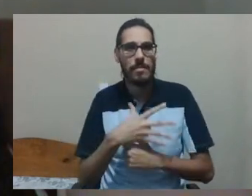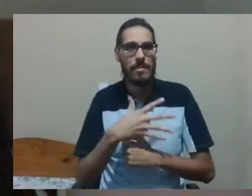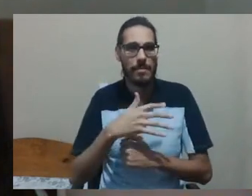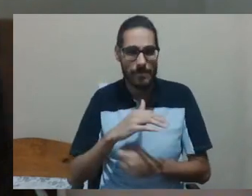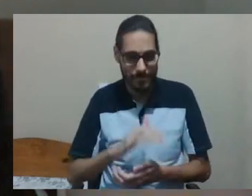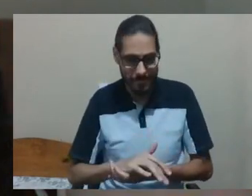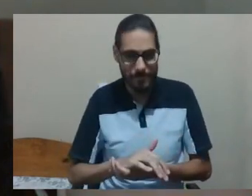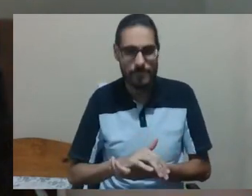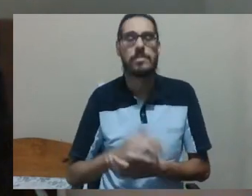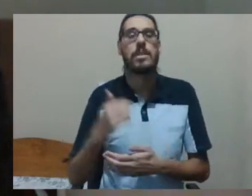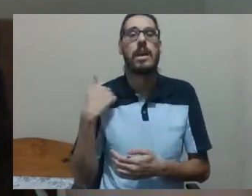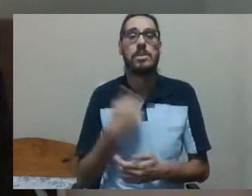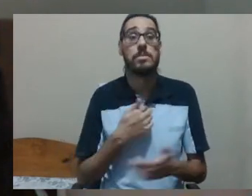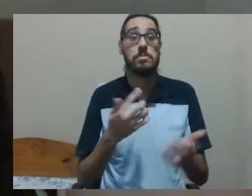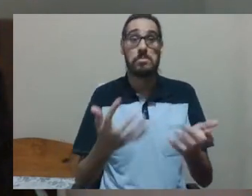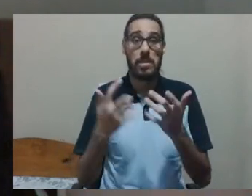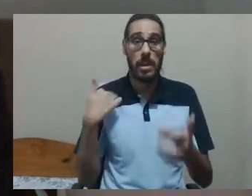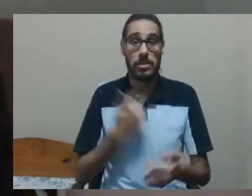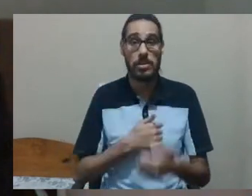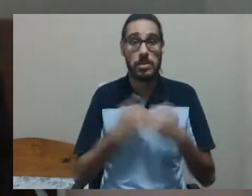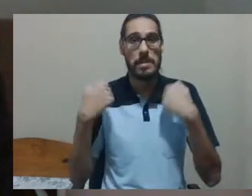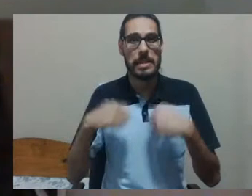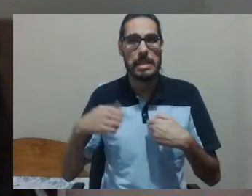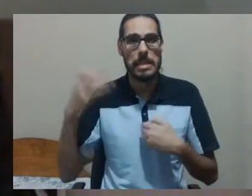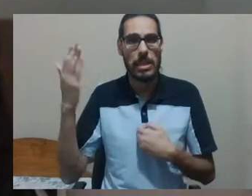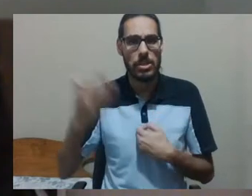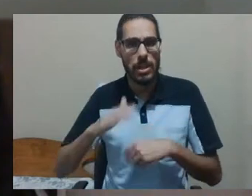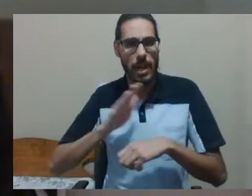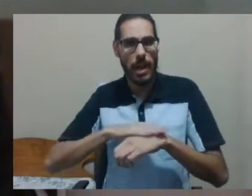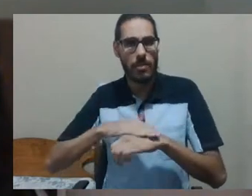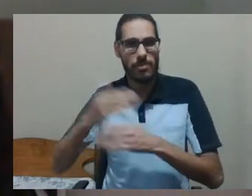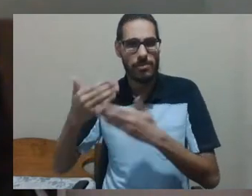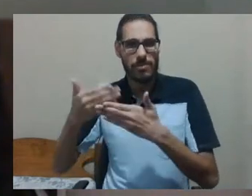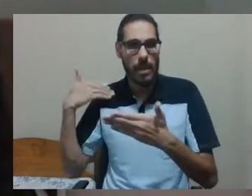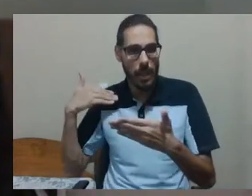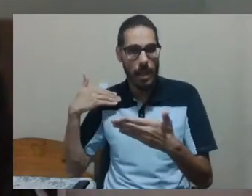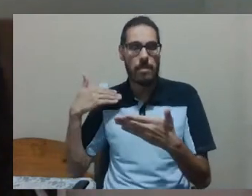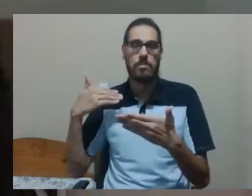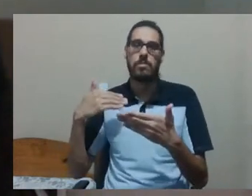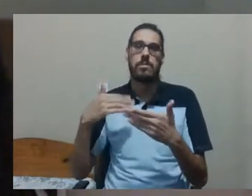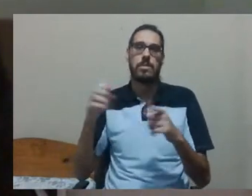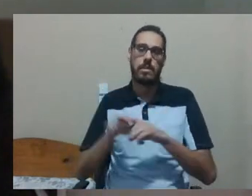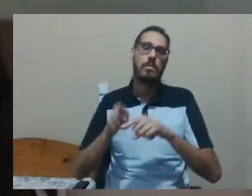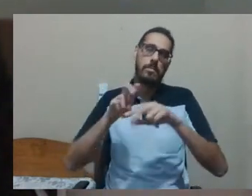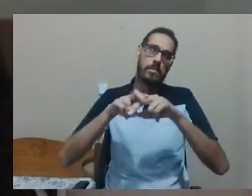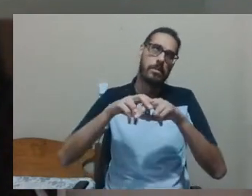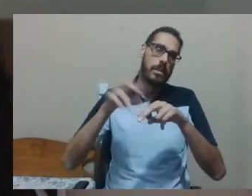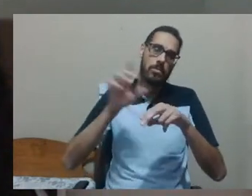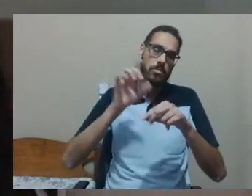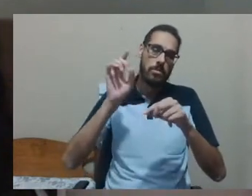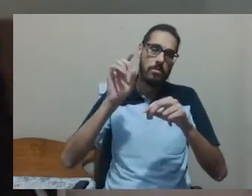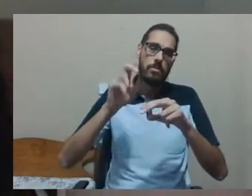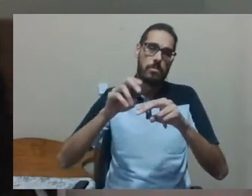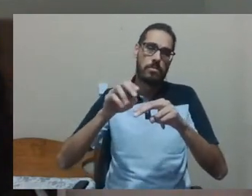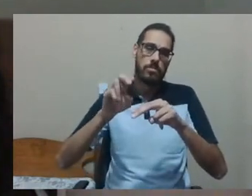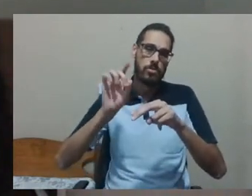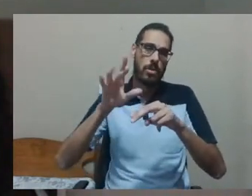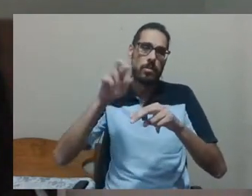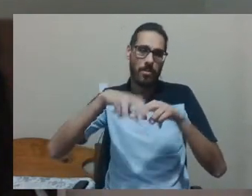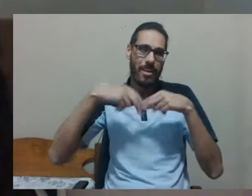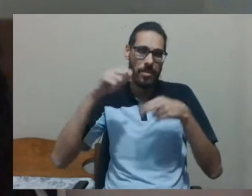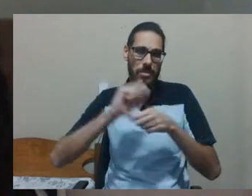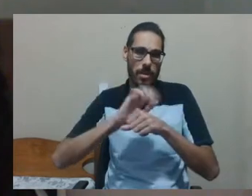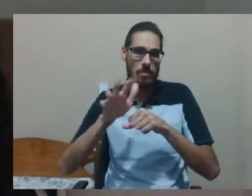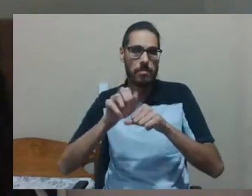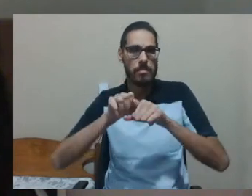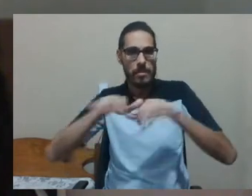e precisamos já há algum tempo, para além das dificuldades impostas pela pandemia, é muito importante municiar